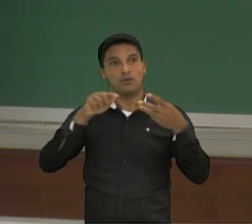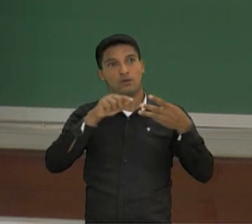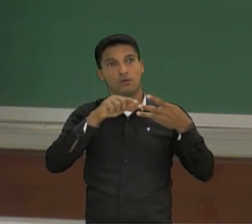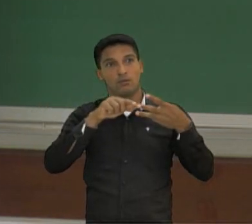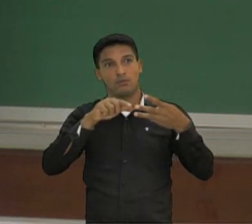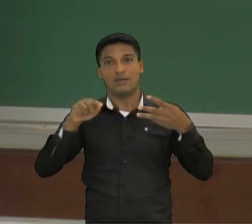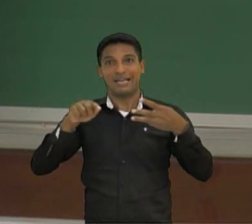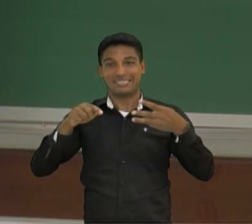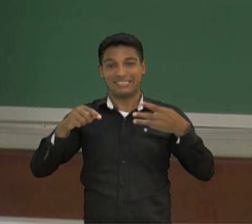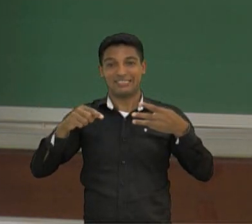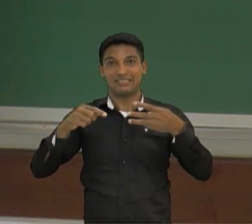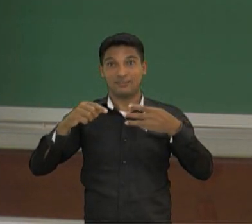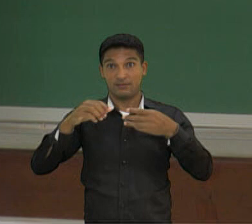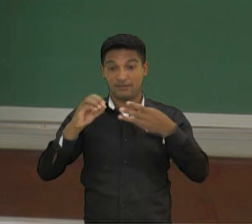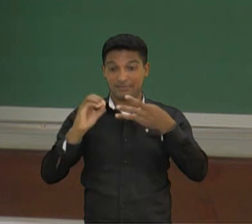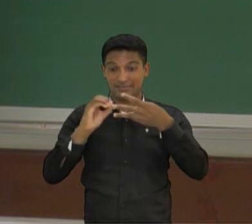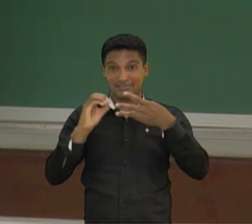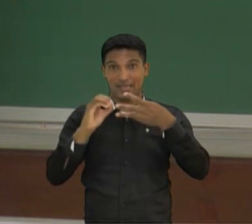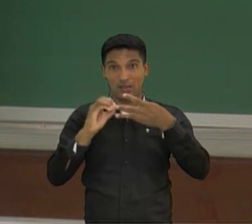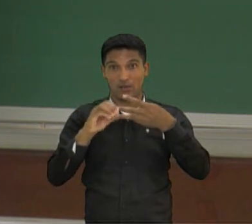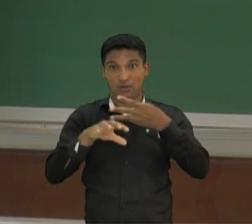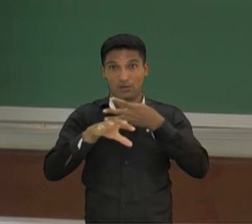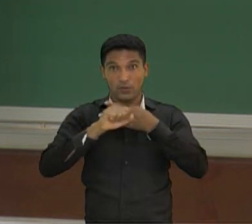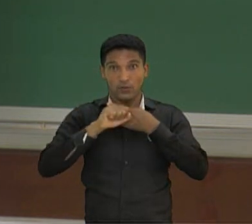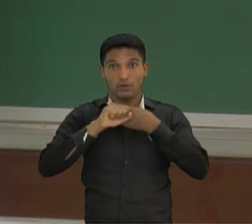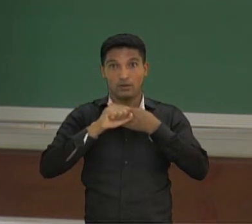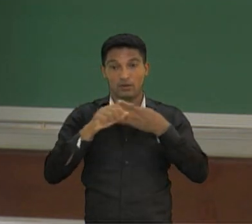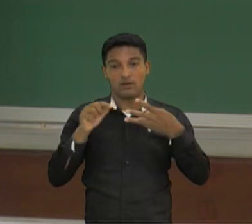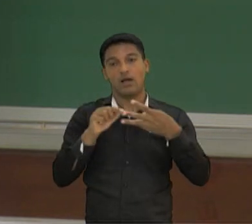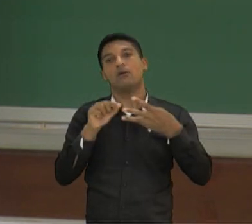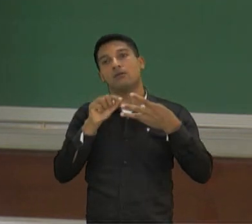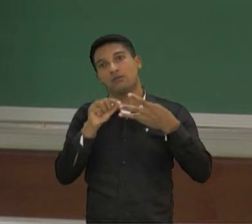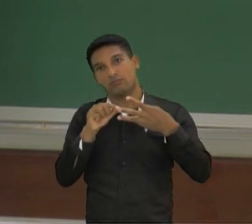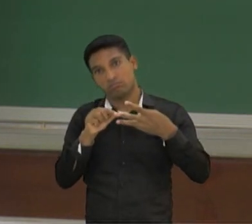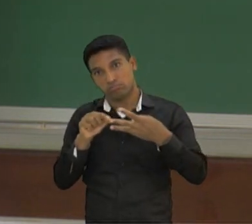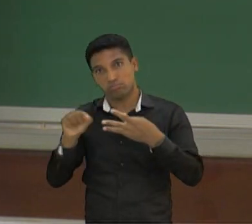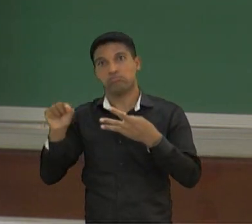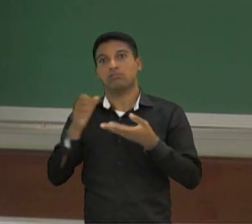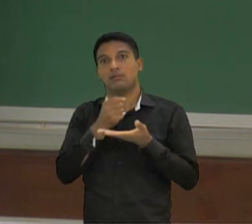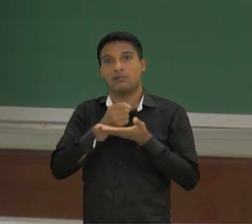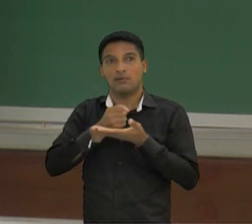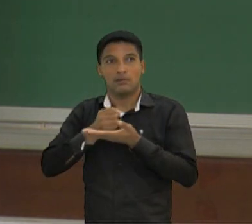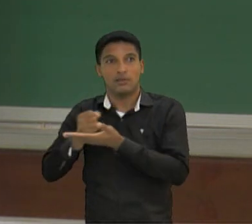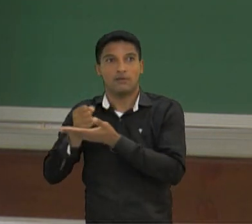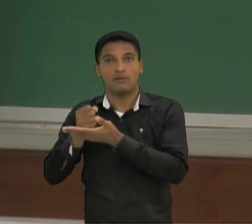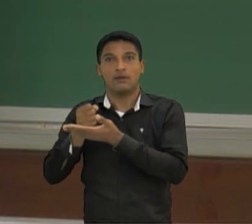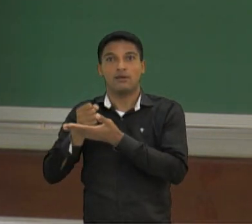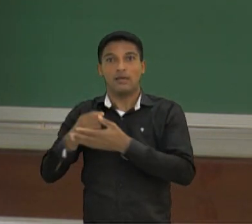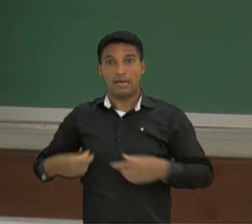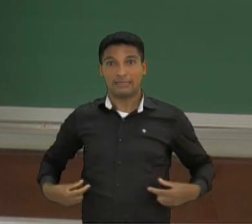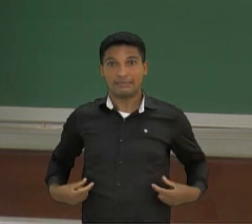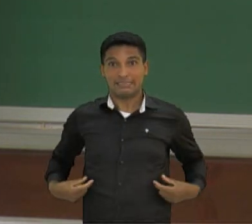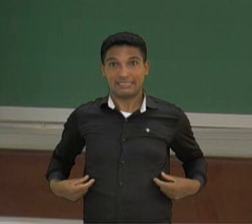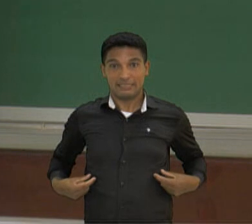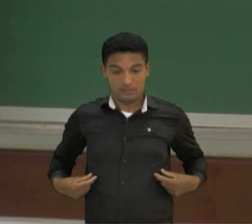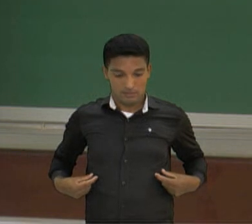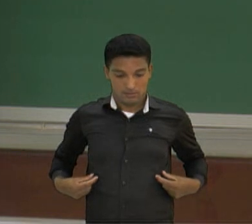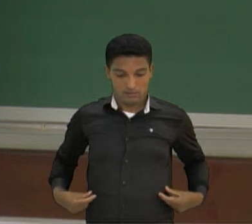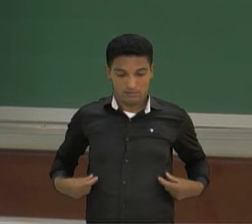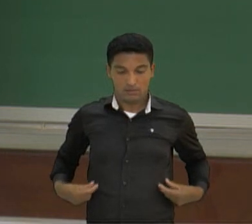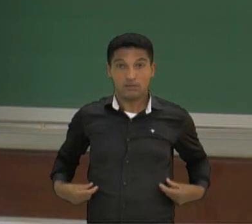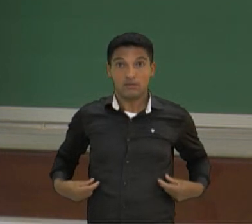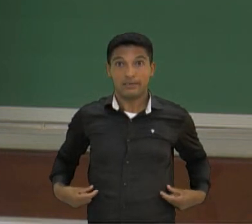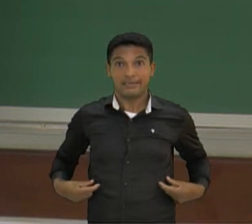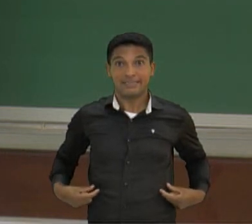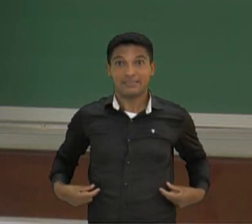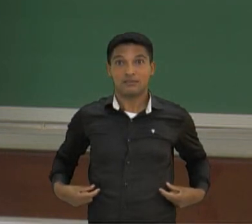pelas células, transportado novamente e excretado, por exemplo, pelos rins, tá? O excesso de água,